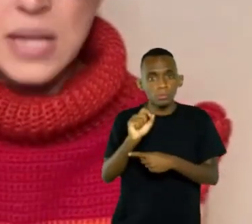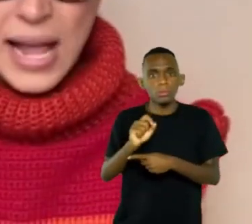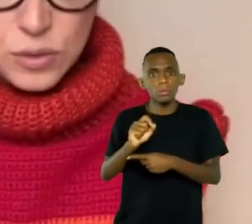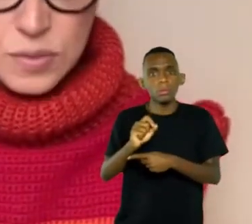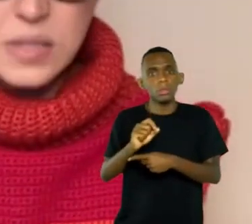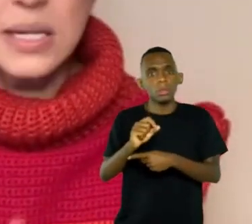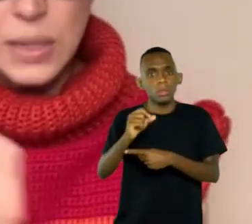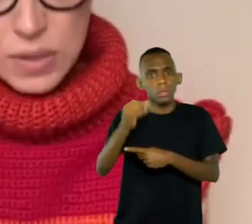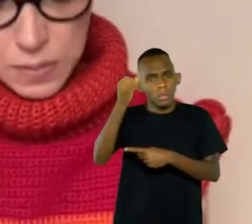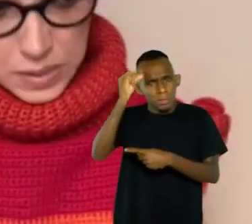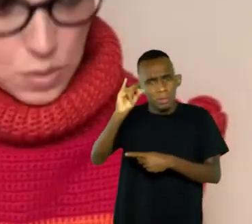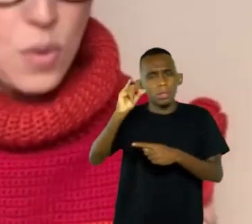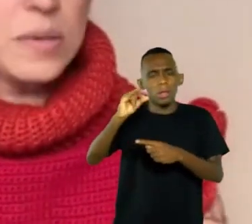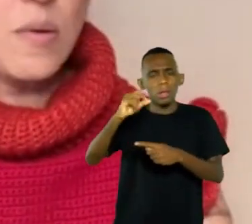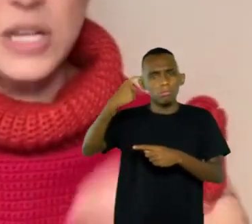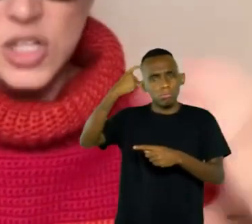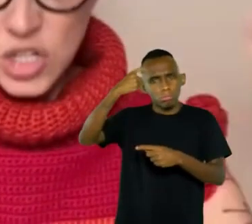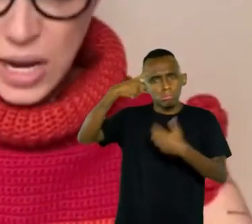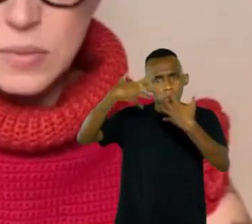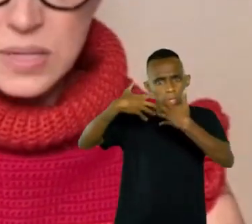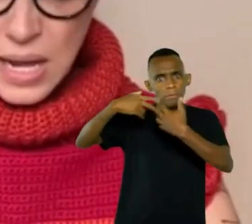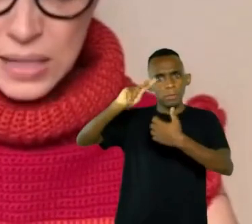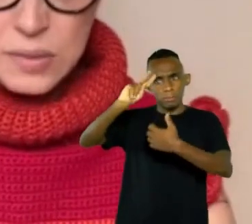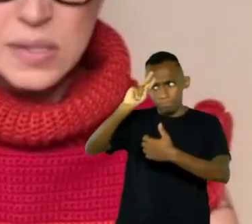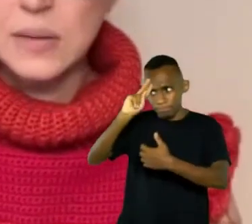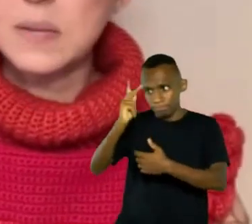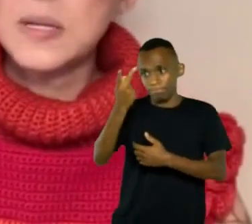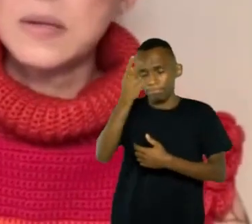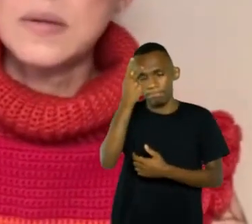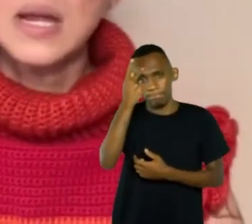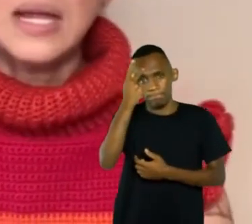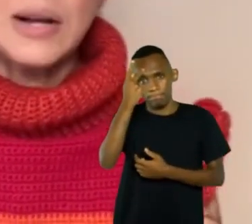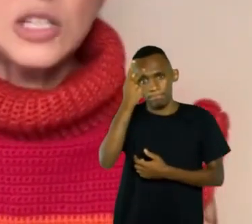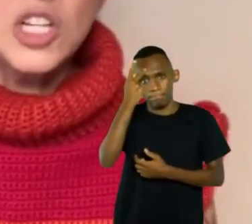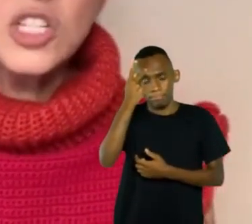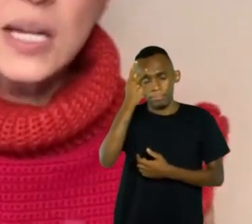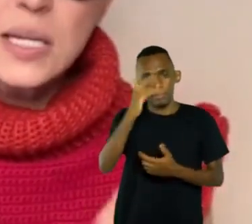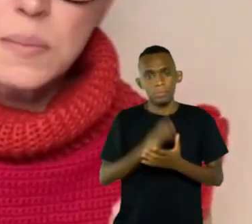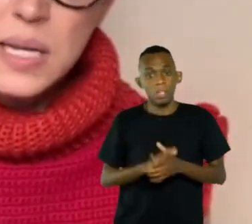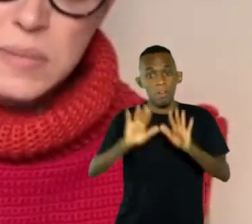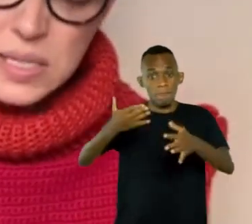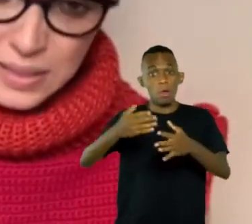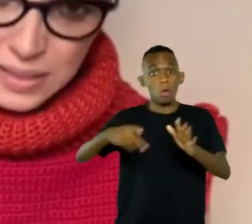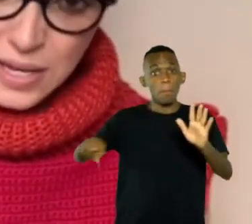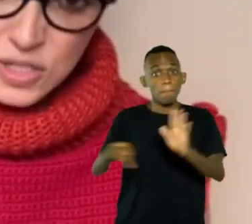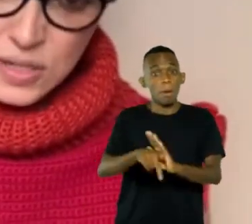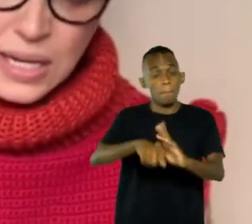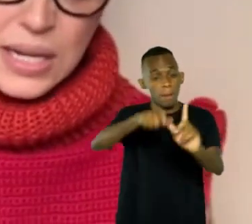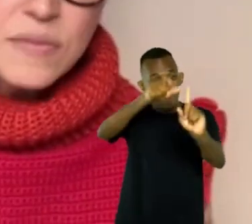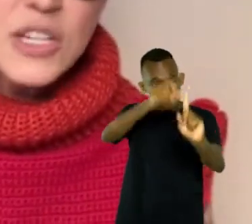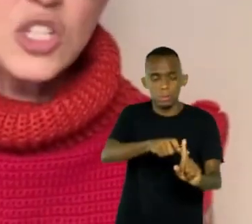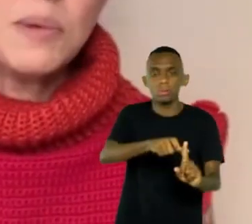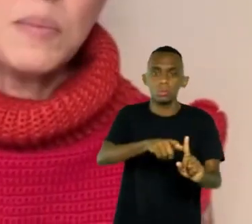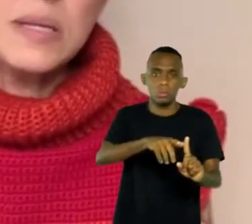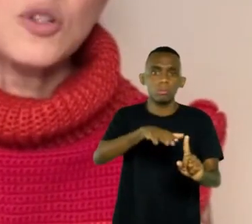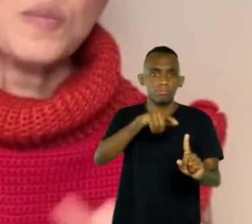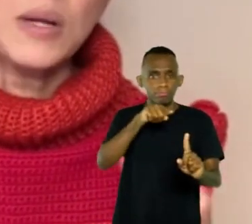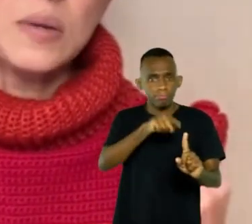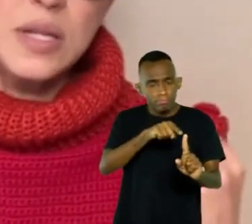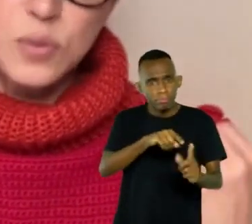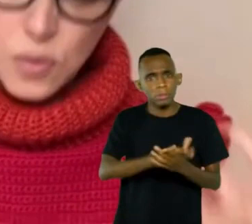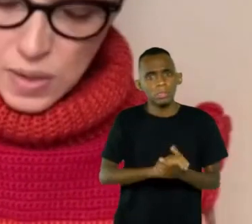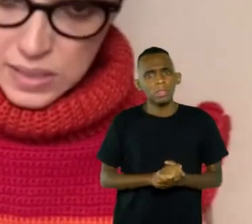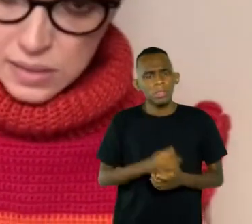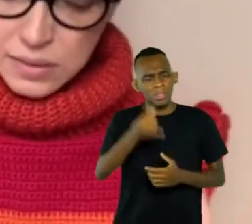desconstruir os atos e não as pessoas, ou criticar os atos e não as pessoas, eu acho que a gente tem essa mesma estratégia. Em vez de chamar a pessoa